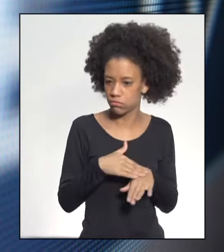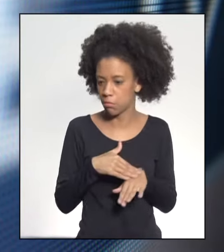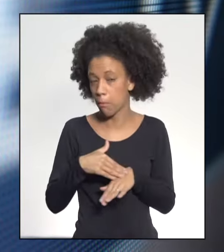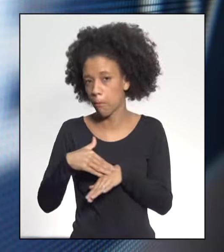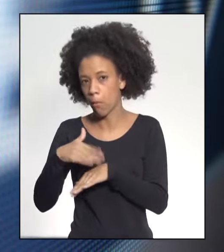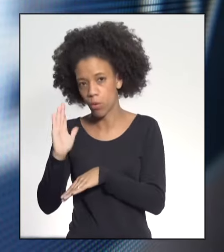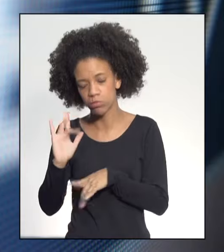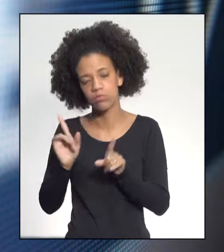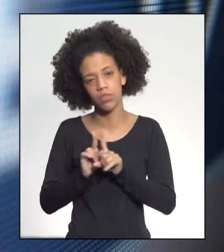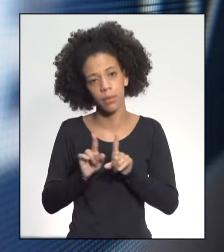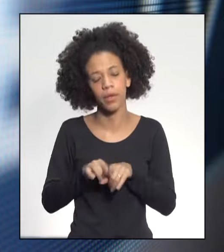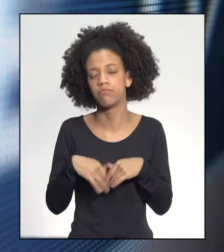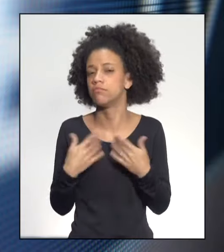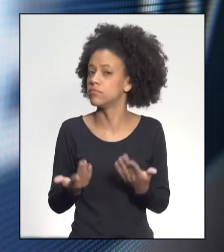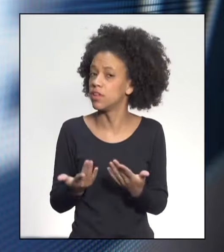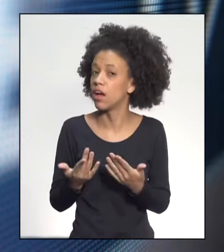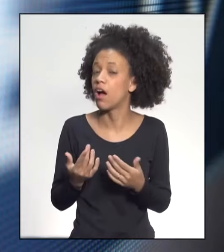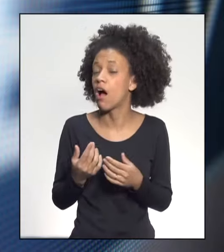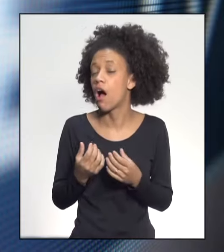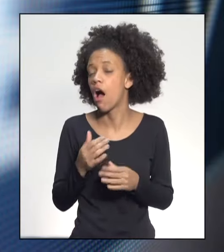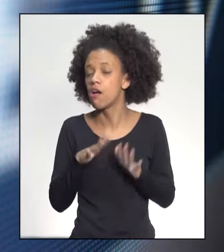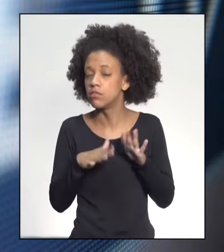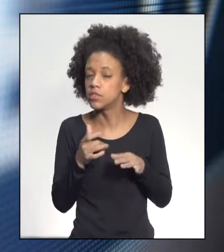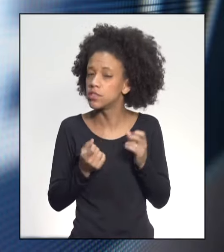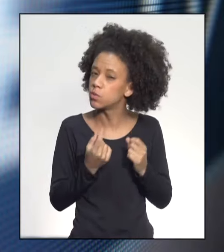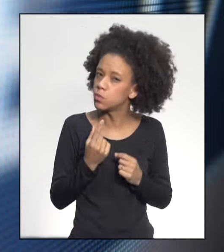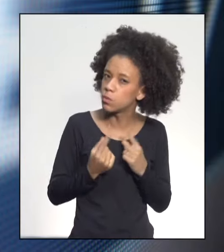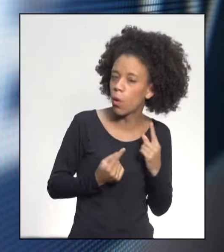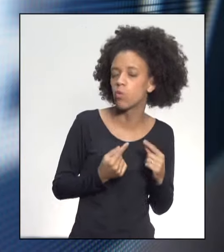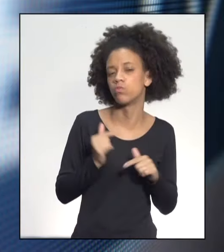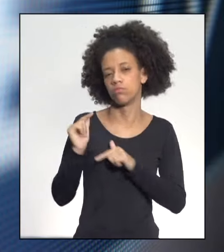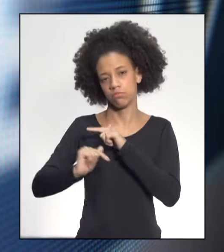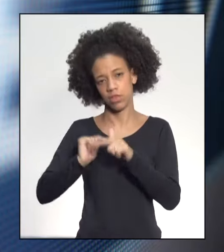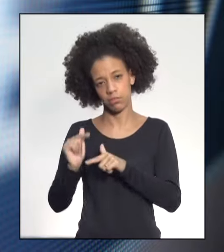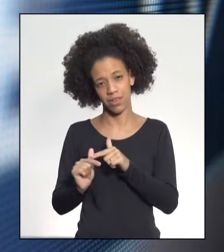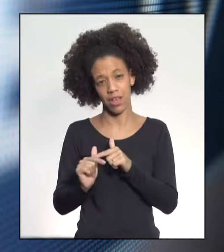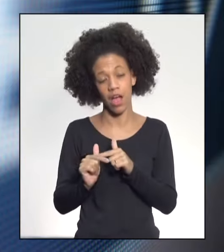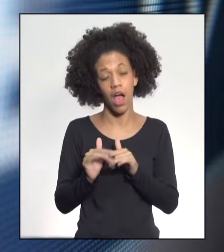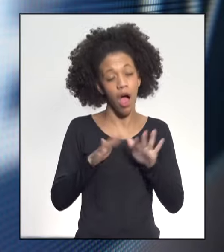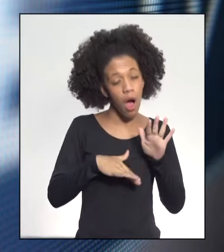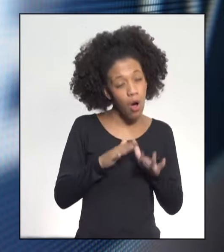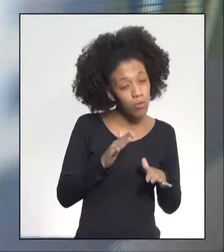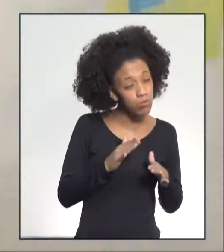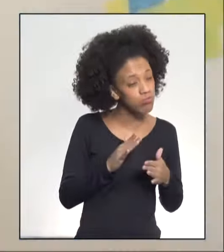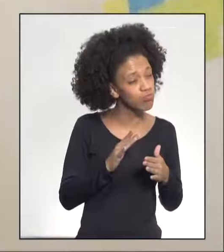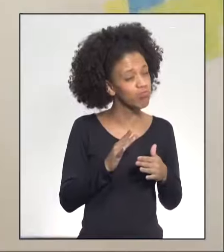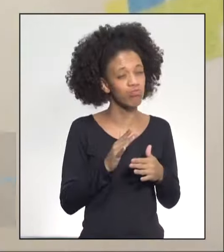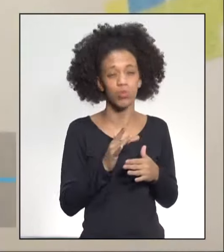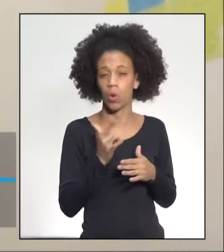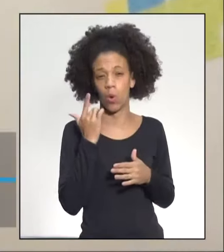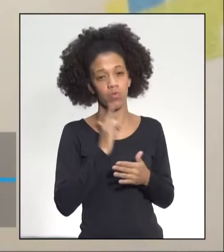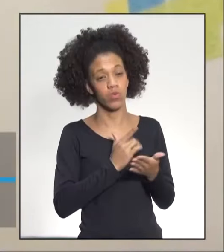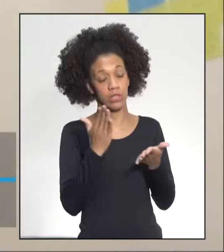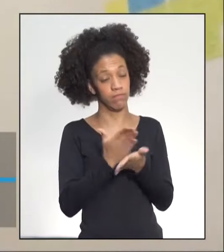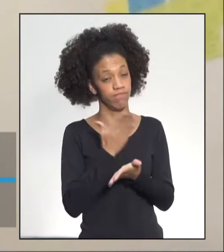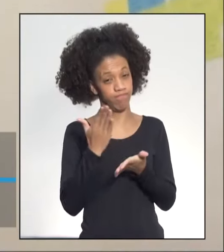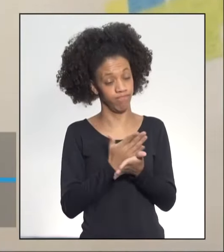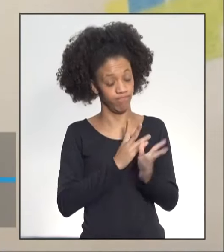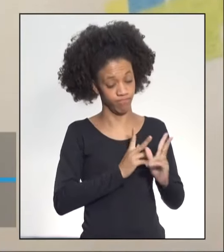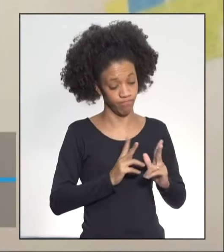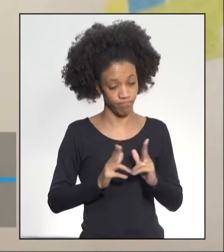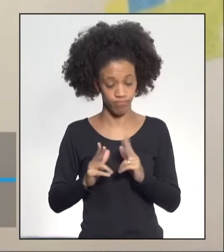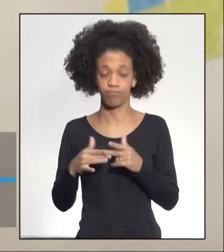Porque nem todo mundo podia trabalhar no jornal, nem todo mundo conseguia editar livros, não é verdade? E nem todo mundo trabalhava,